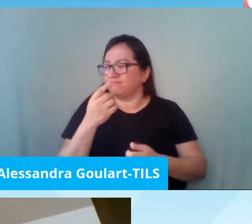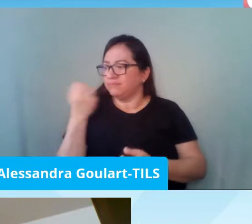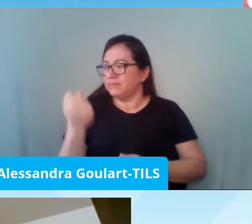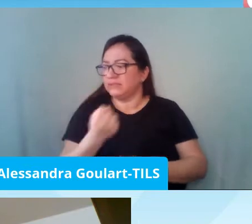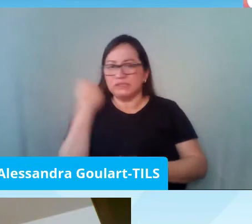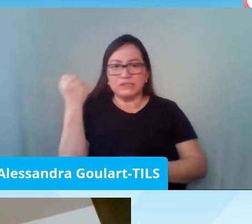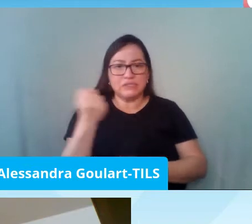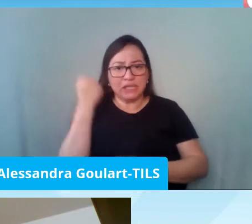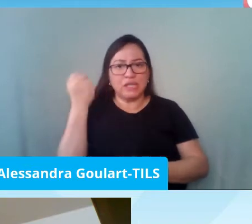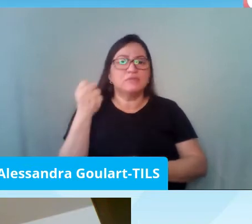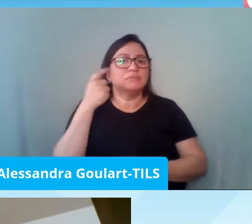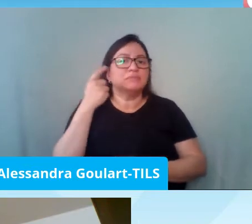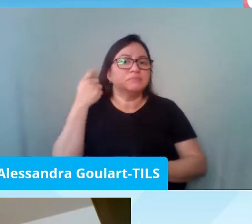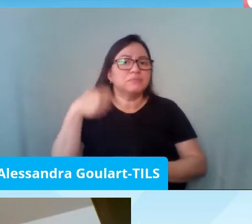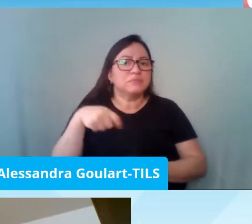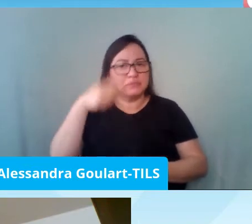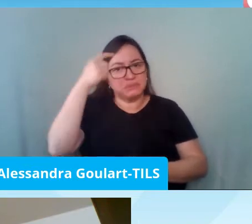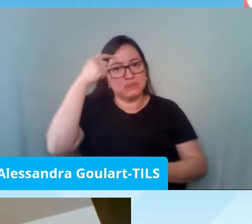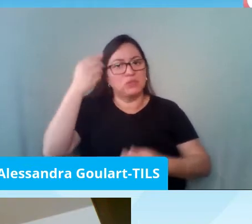nossos indicadores no Rio Grande do Sul.